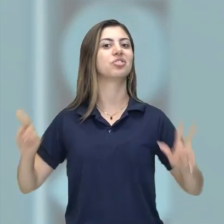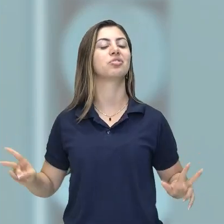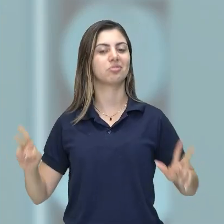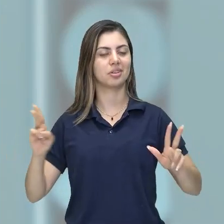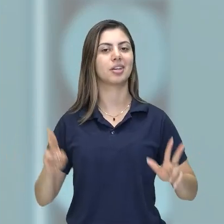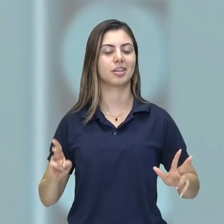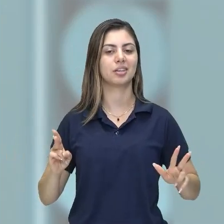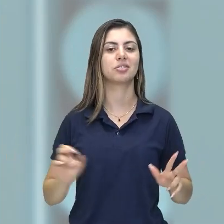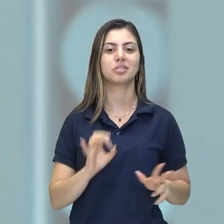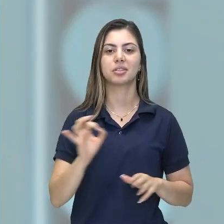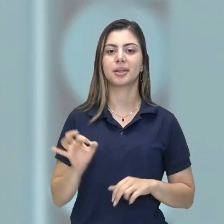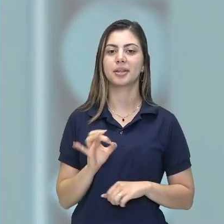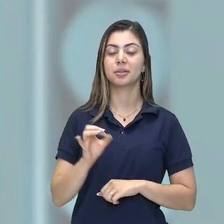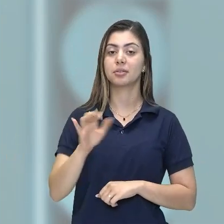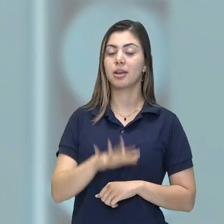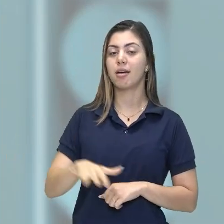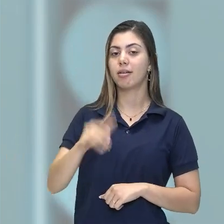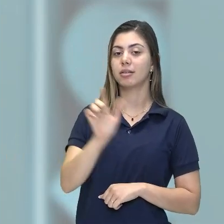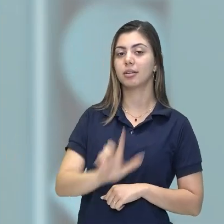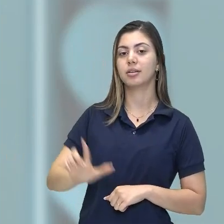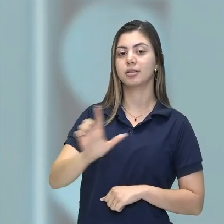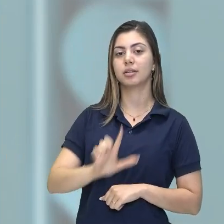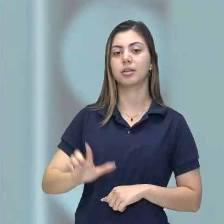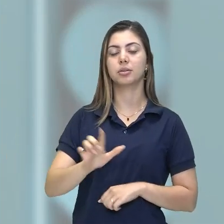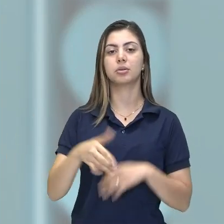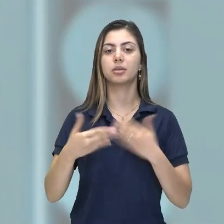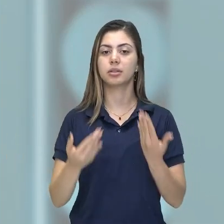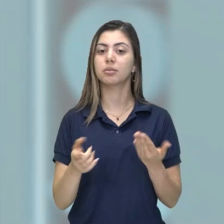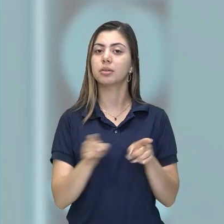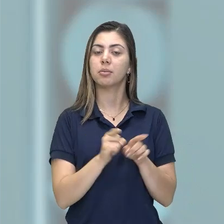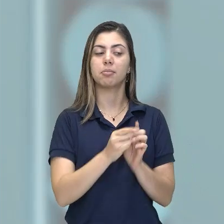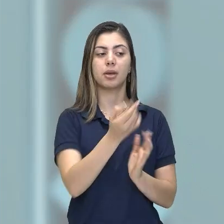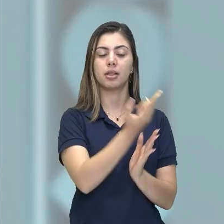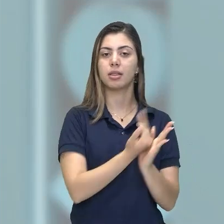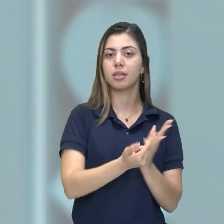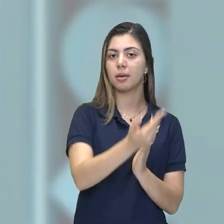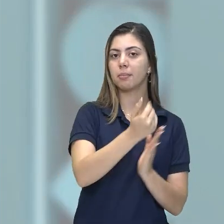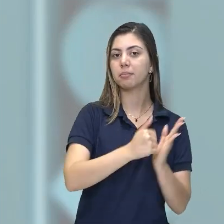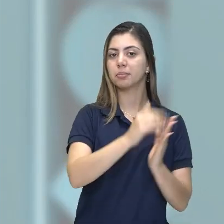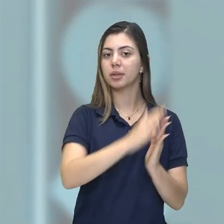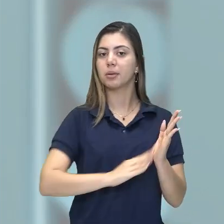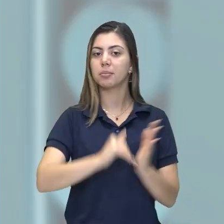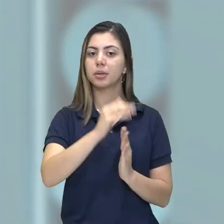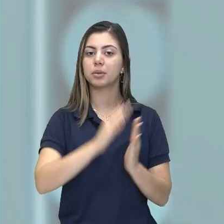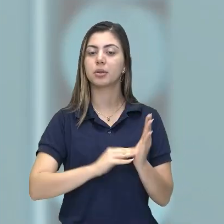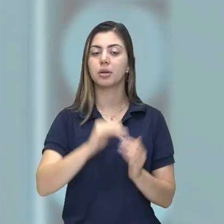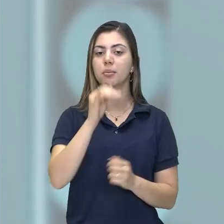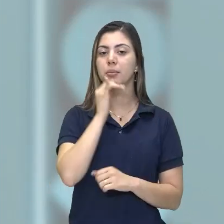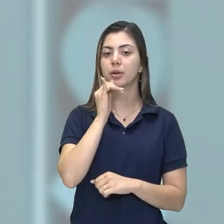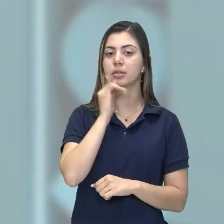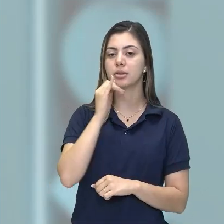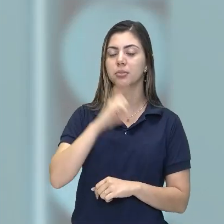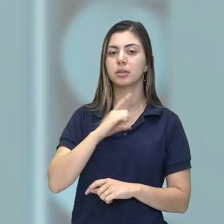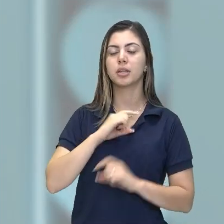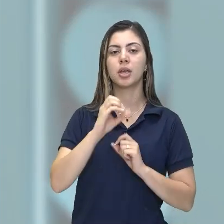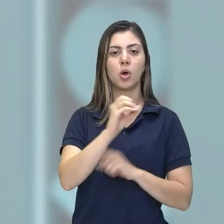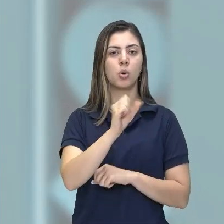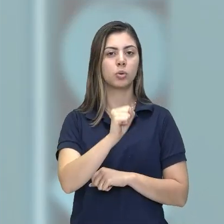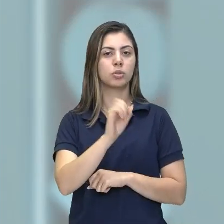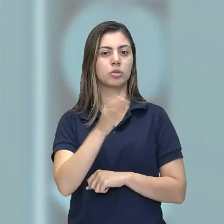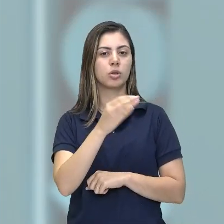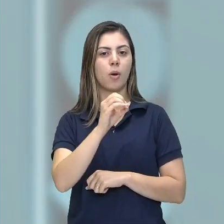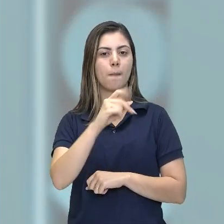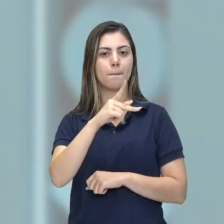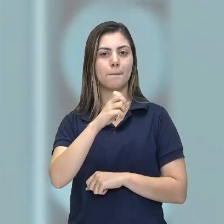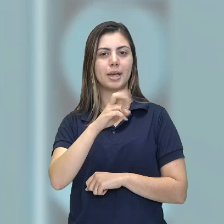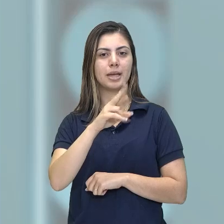principalmente no contexto literário, mas no contexto da pintura também a gente tem imagens como os Operários de Tarsila do Amaral, que é a imagem de